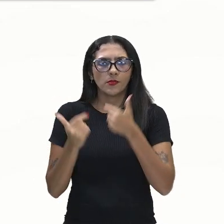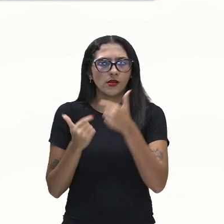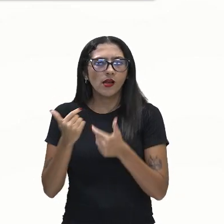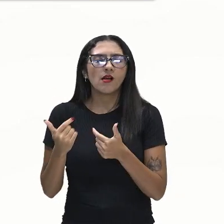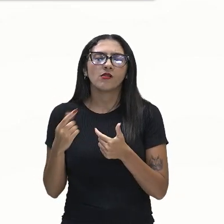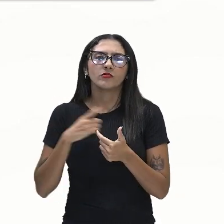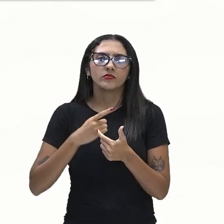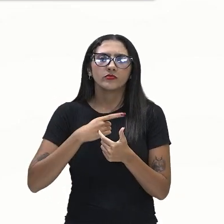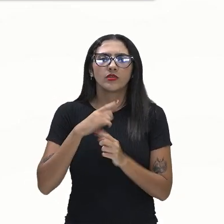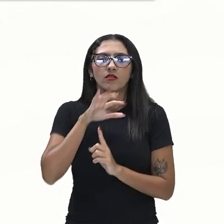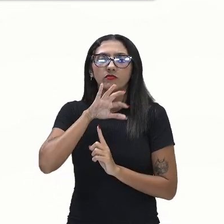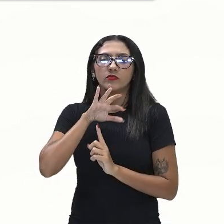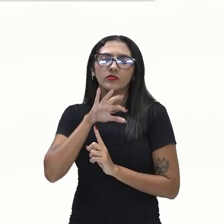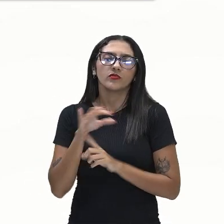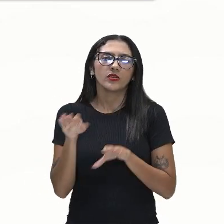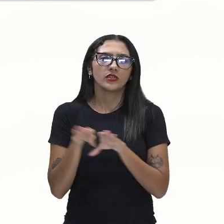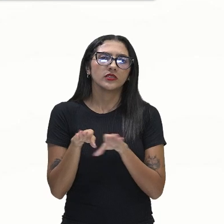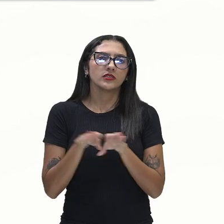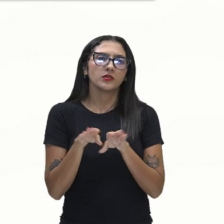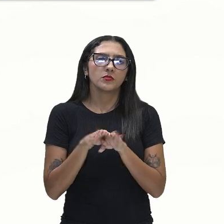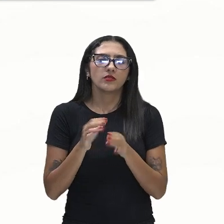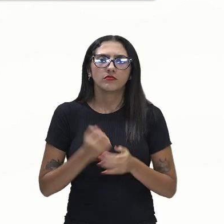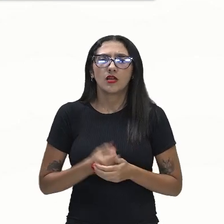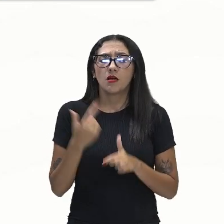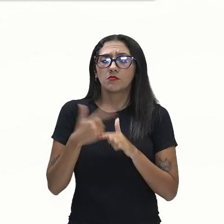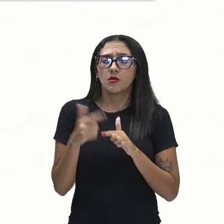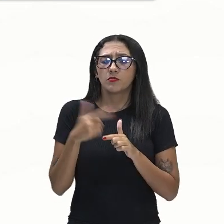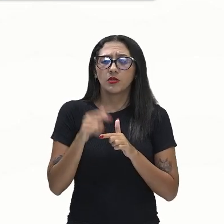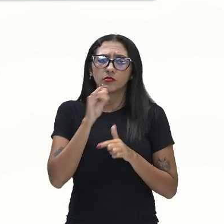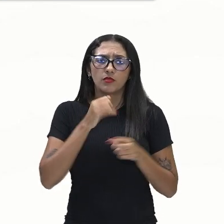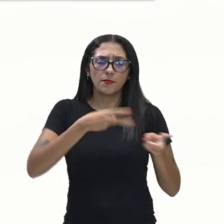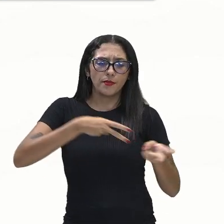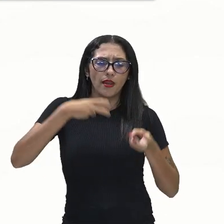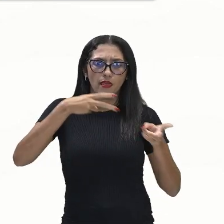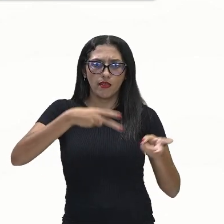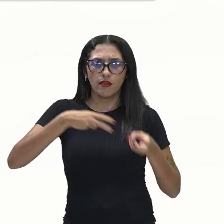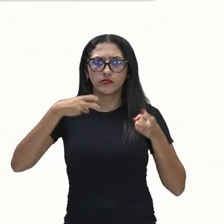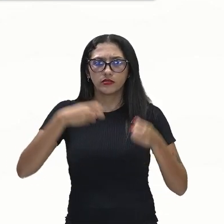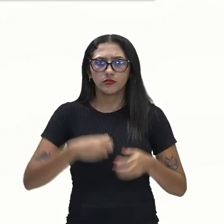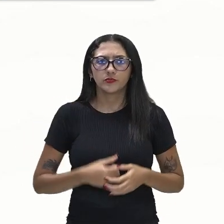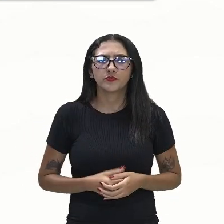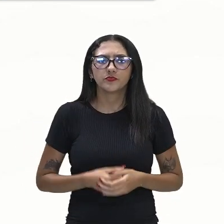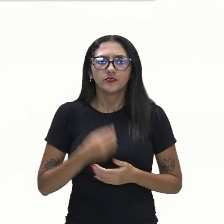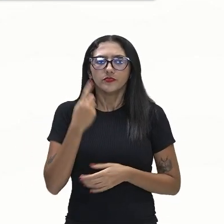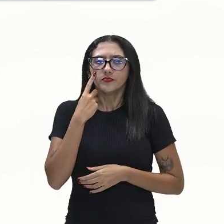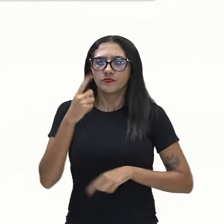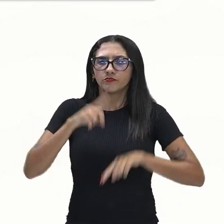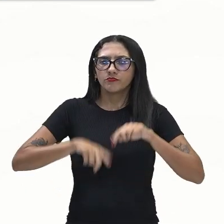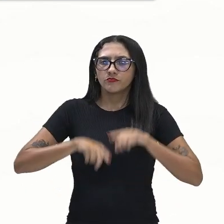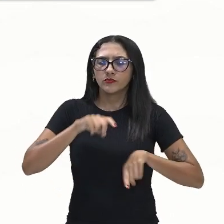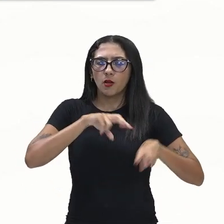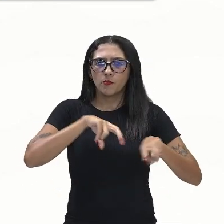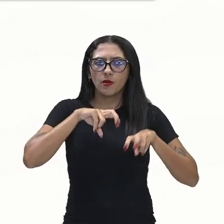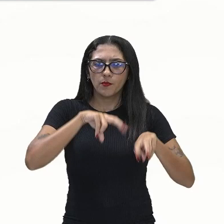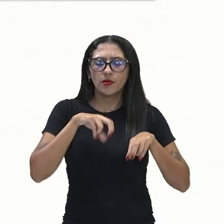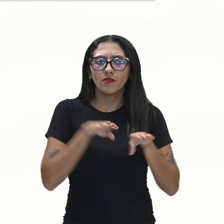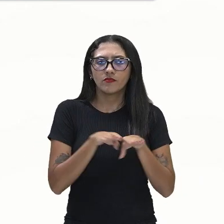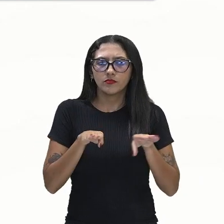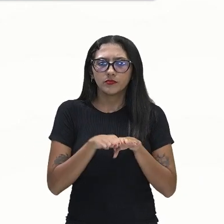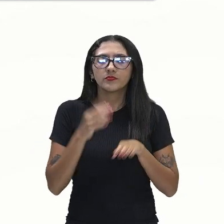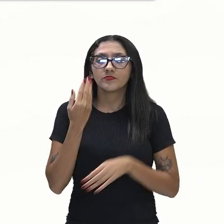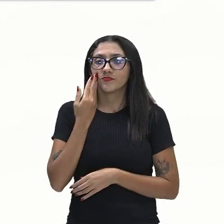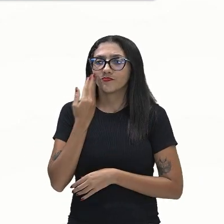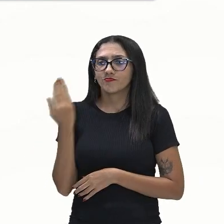causadas ali por danos da atividade mineradora. Olha aqui, alteração nesse ambiente por